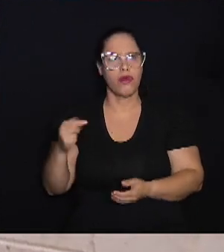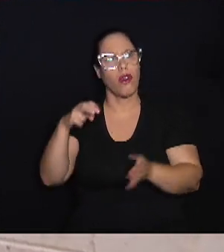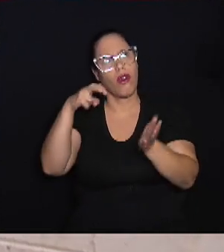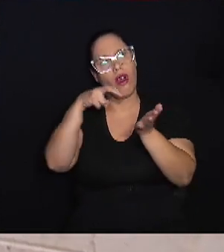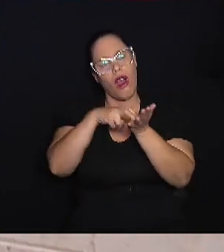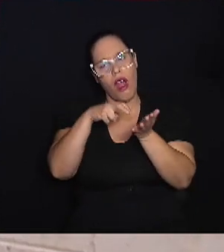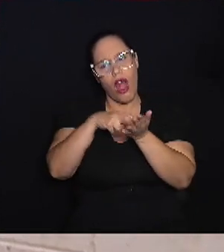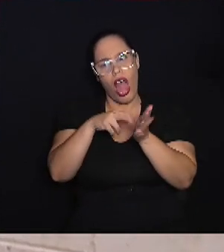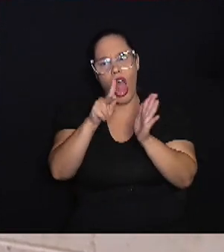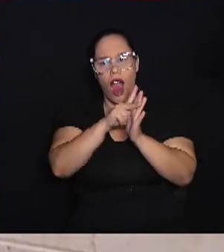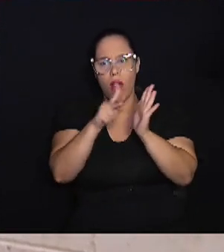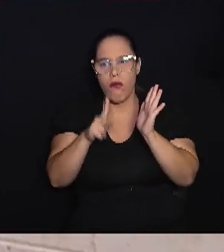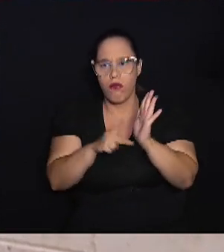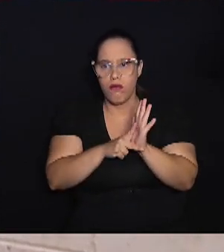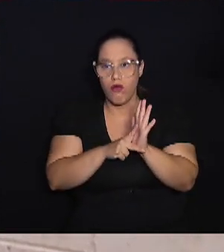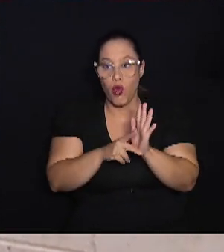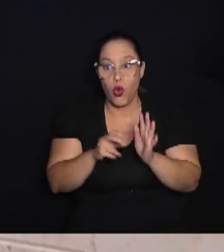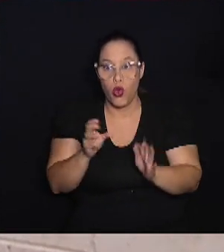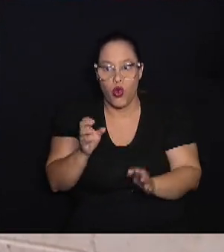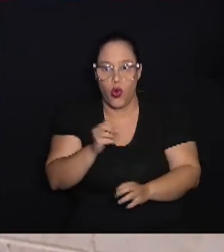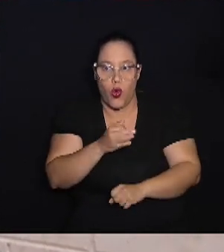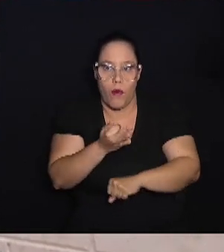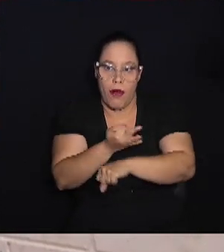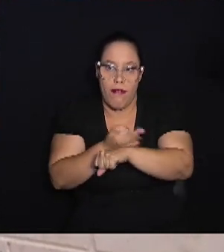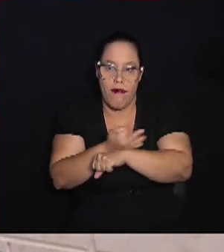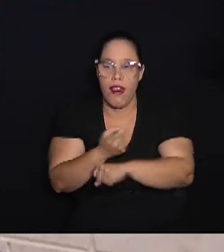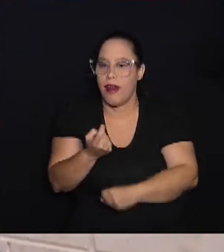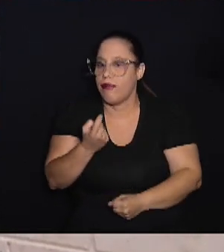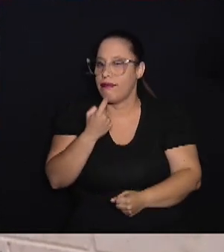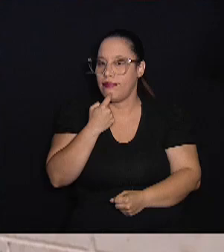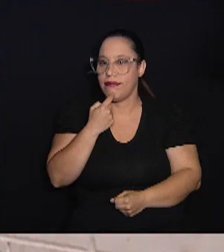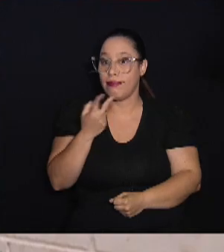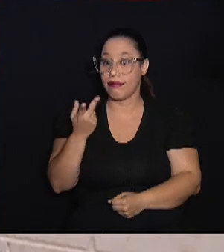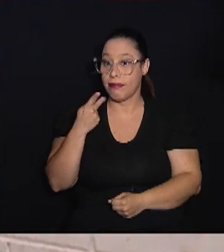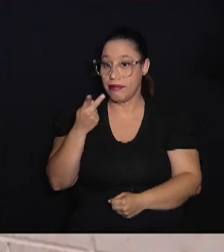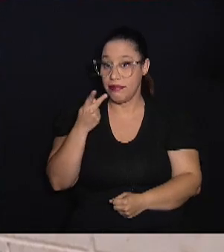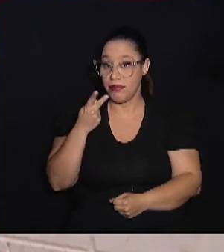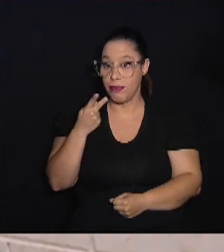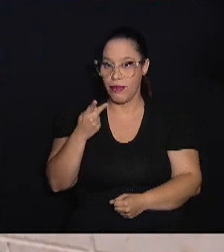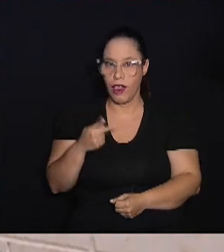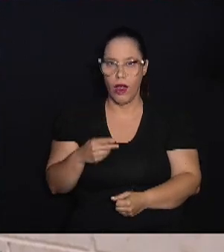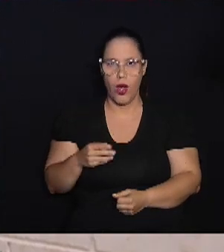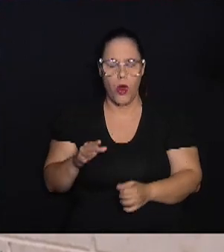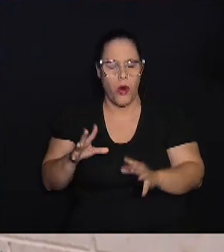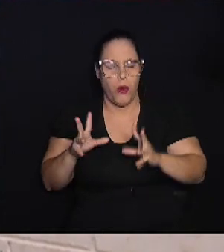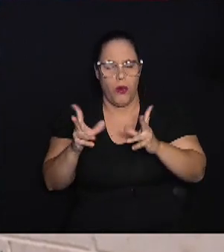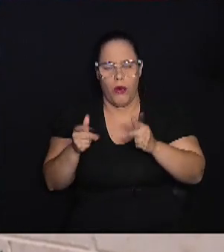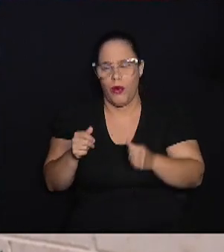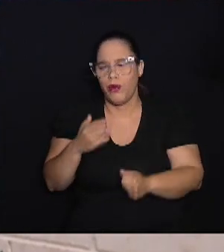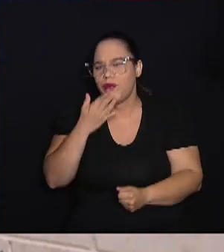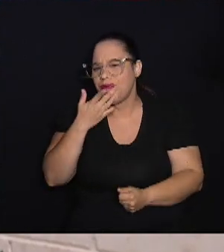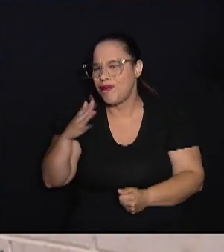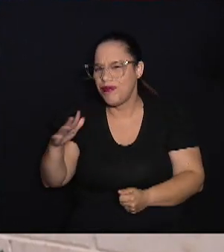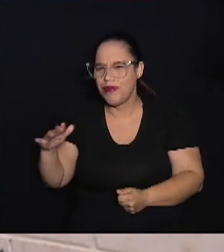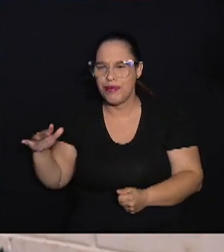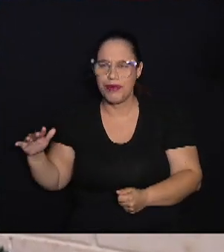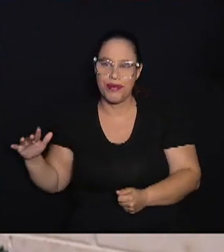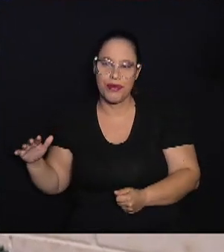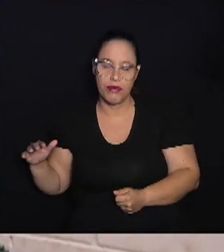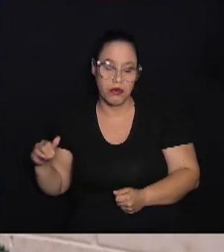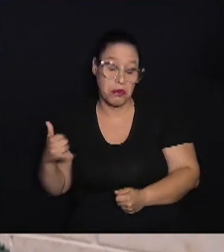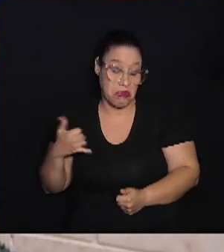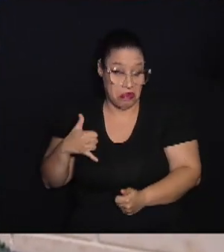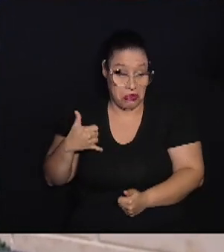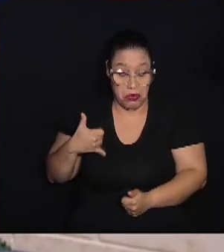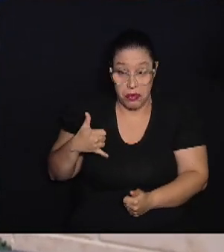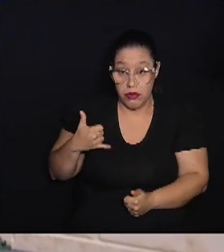no projeto Super Férias Campinas. Vou falar uma coisa, viu? Muita criança de todas as faixas